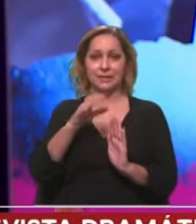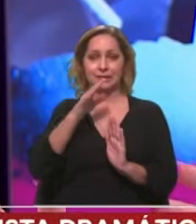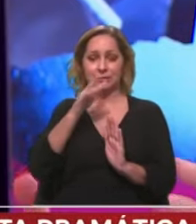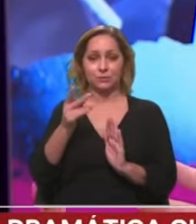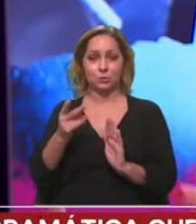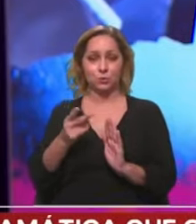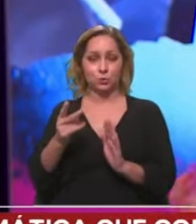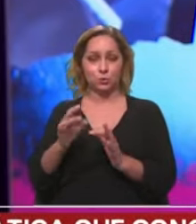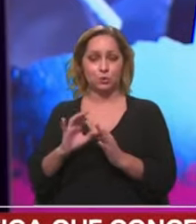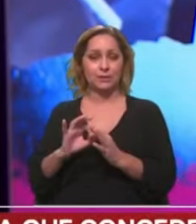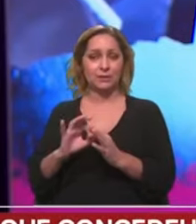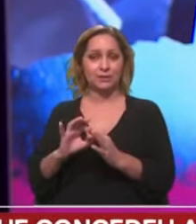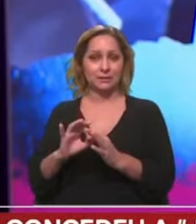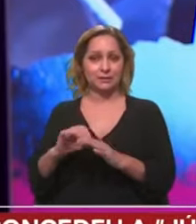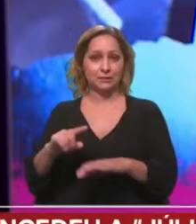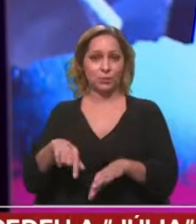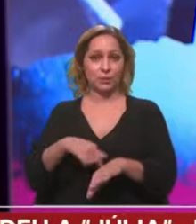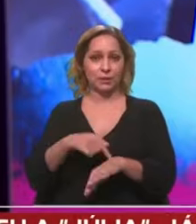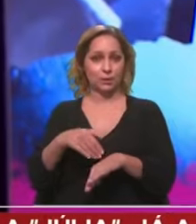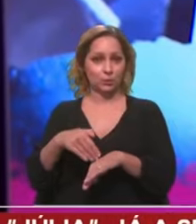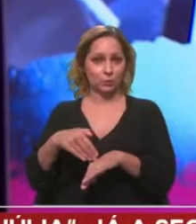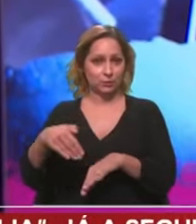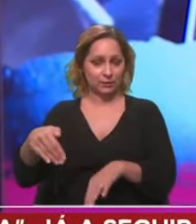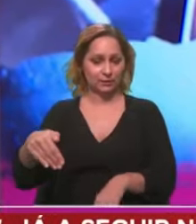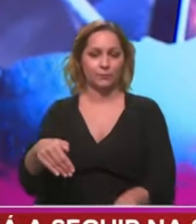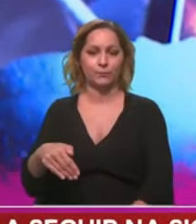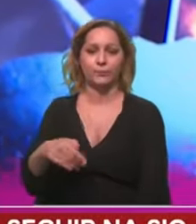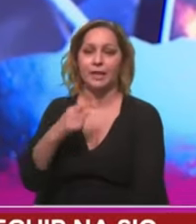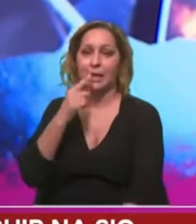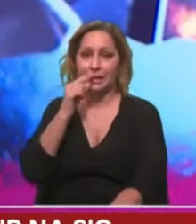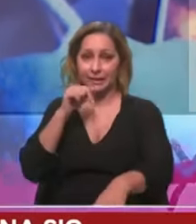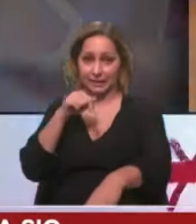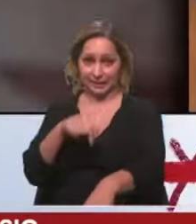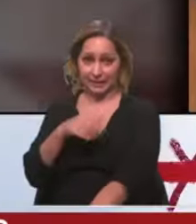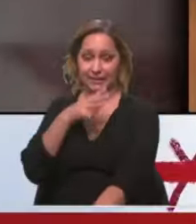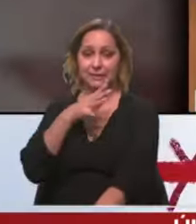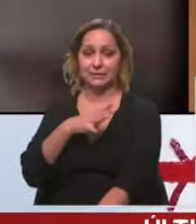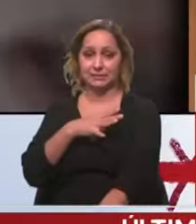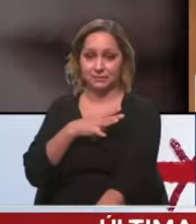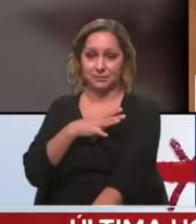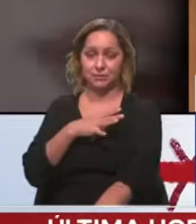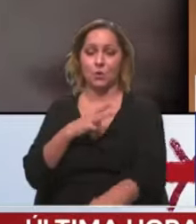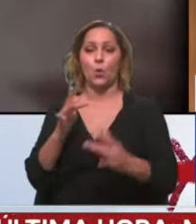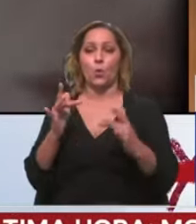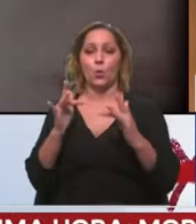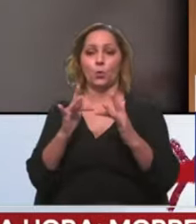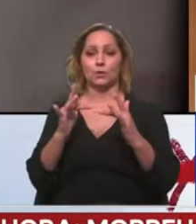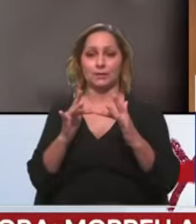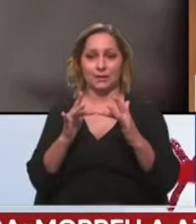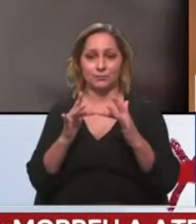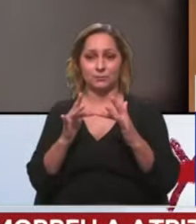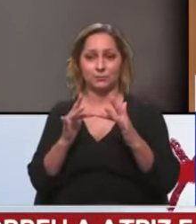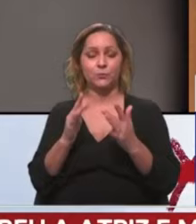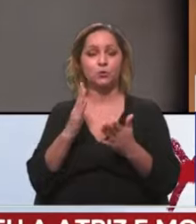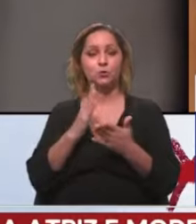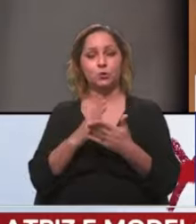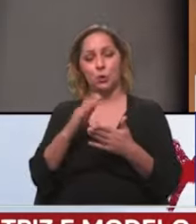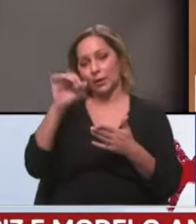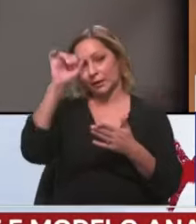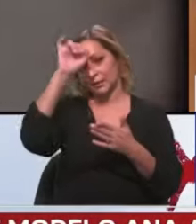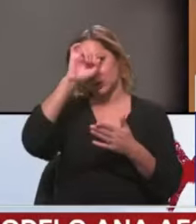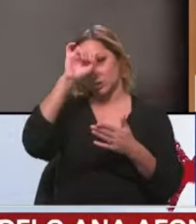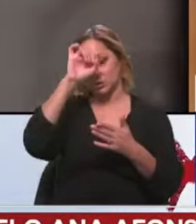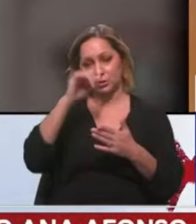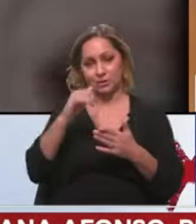prolongada no tempo e o Fernando pelo que eu me lembro afirmou aqui no linha aberta que a Penas teve contacto com a Mónica em janeiro